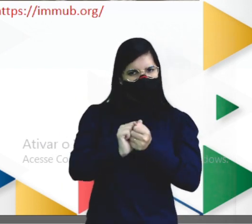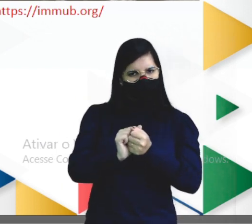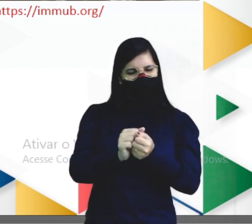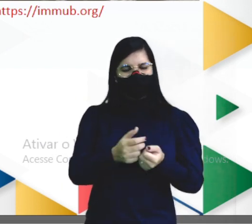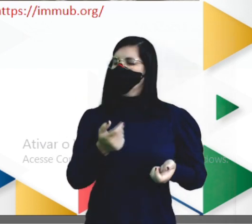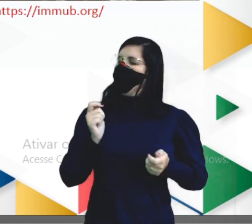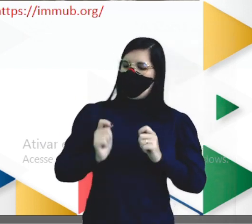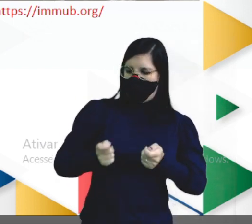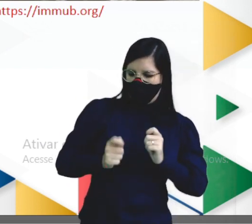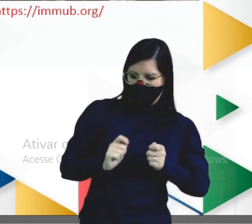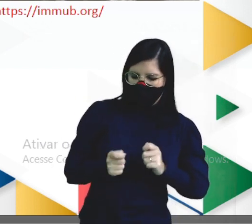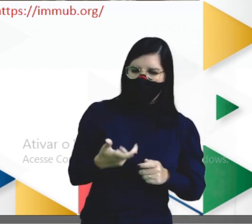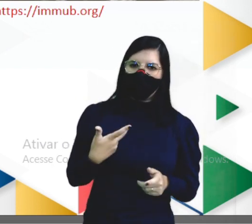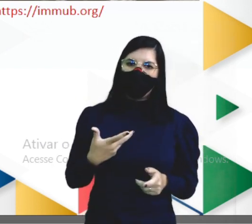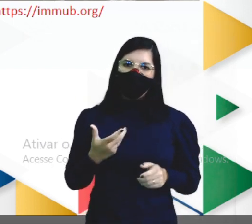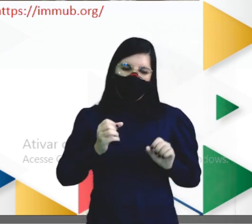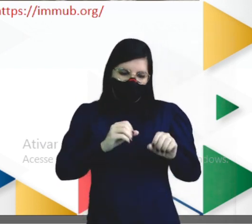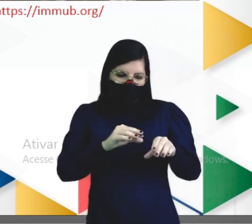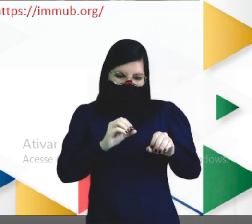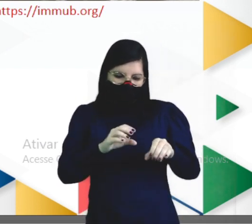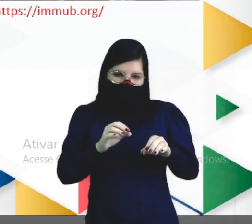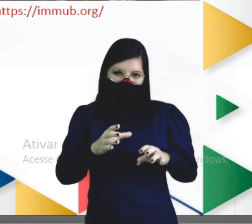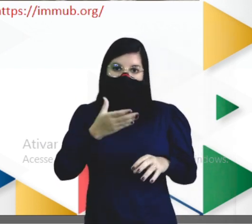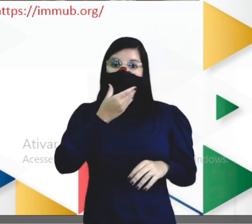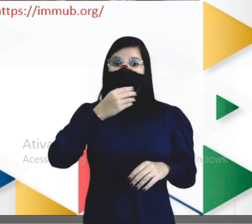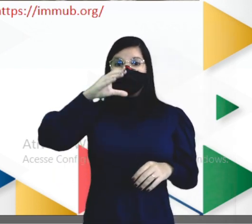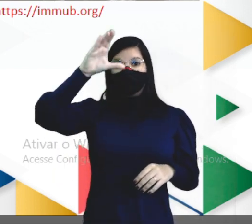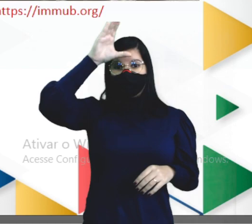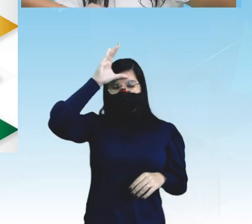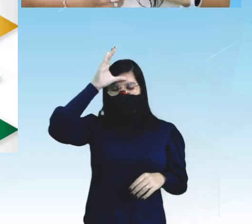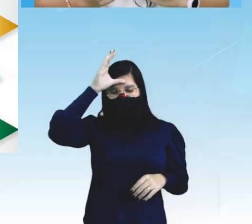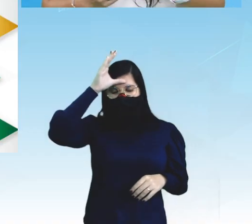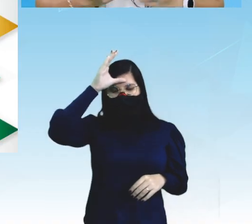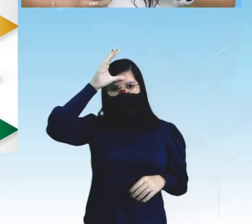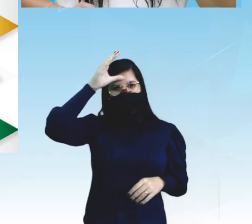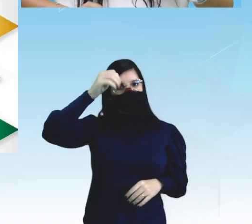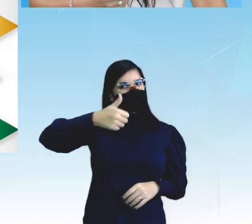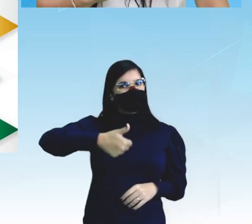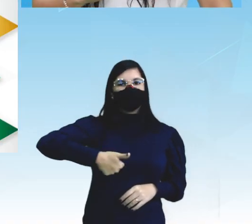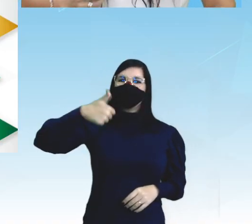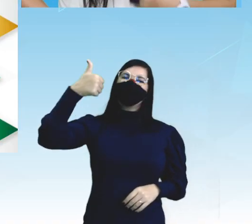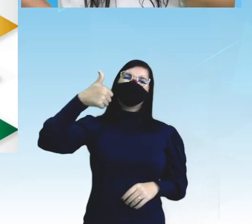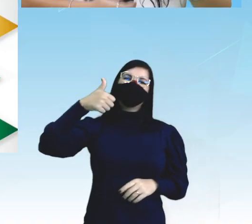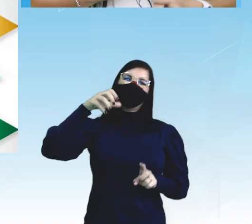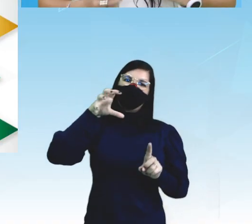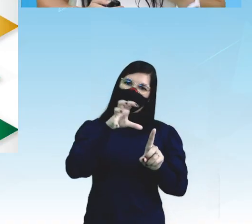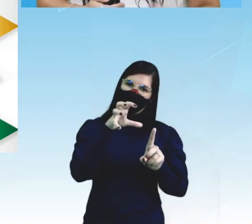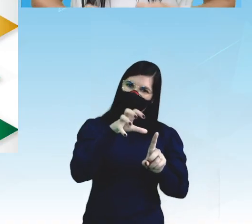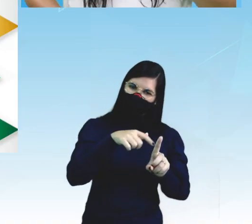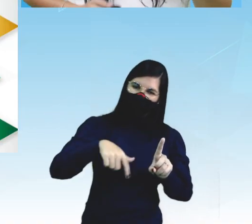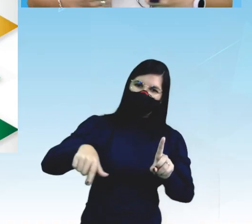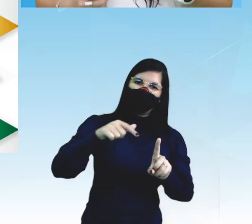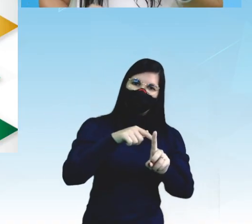né, deu os instrumentos, ensinou. Então, esse tio que foi o grande influenciador, né, o estimulador dele para a